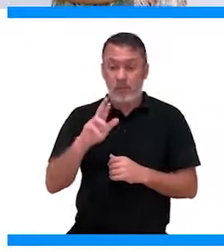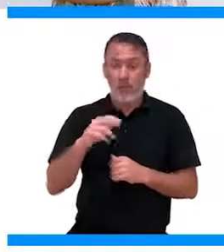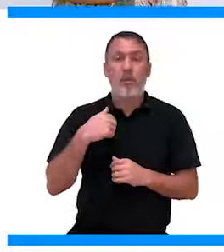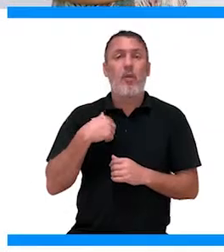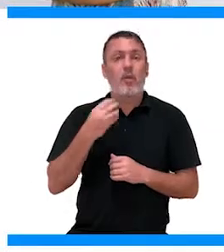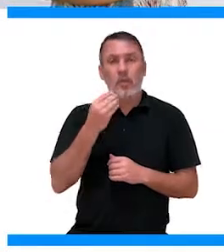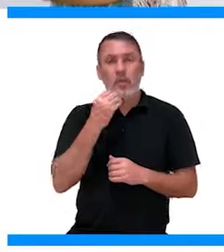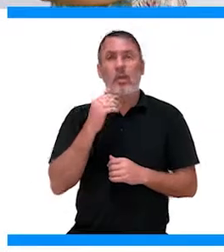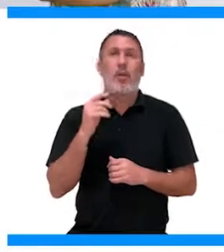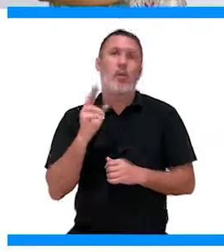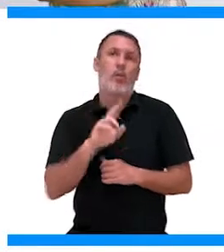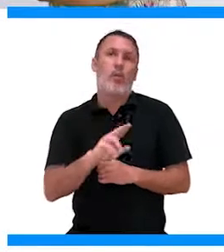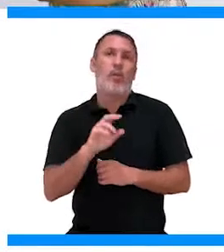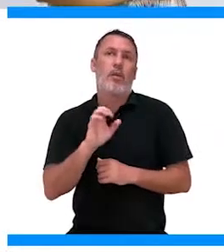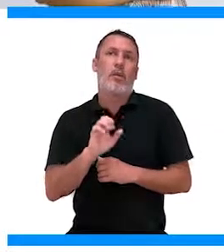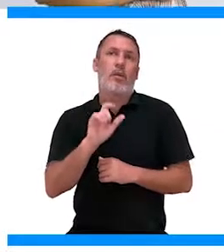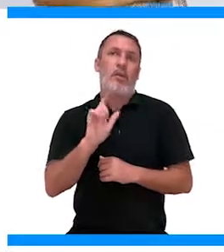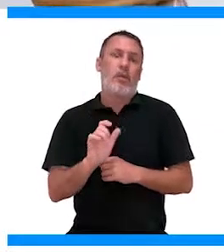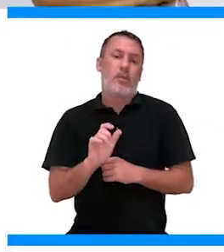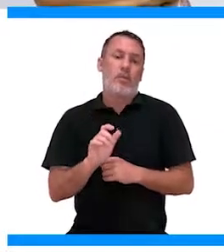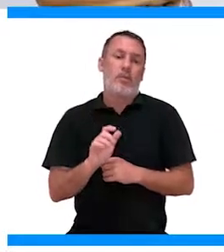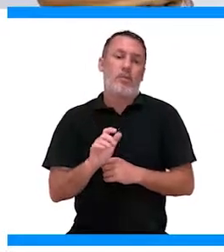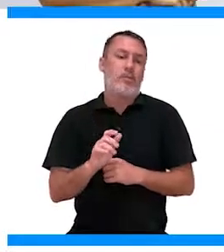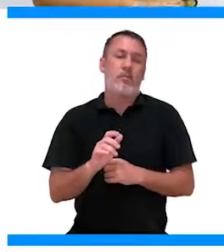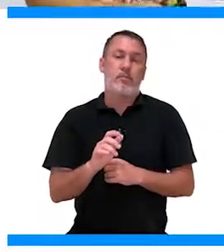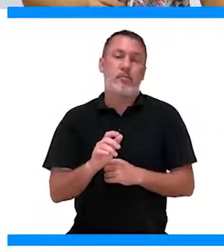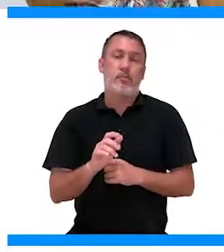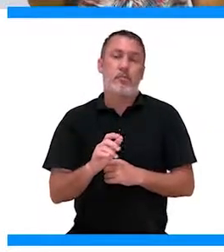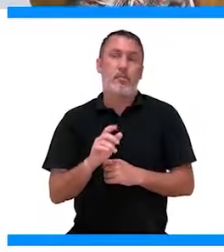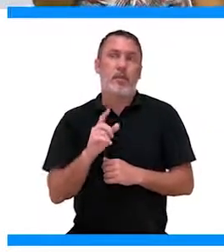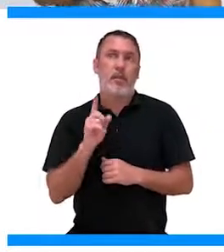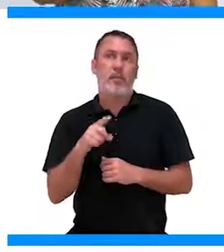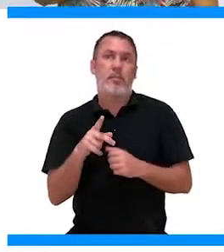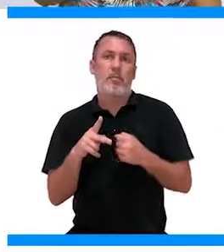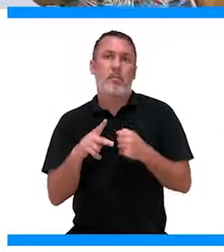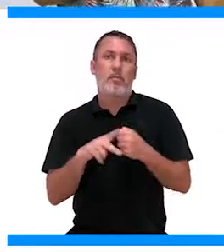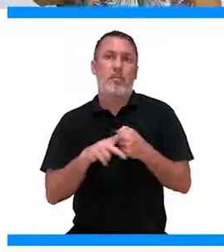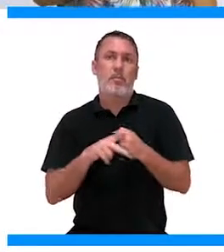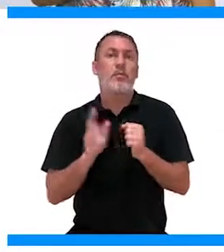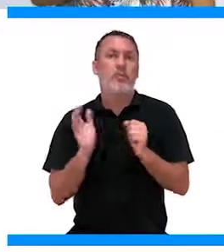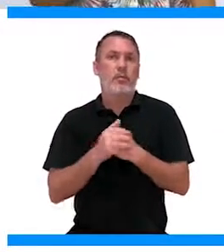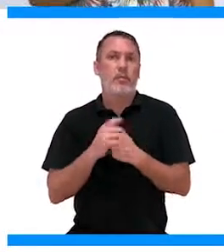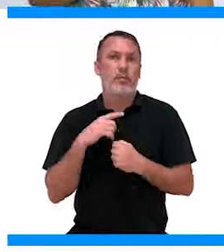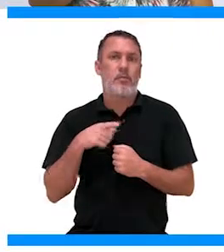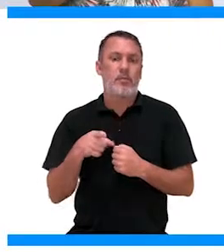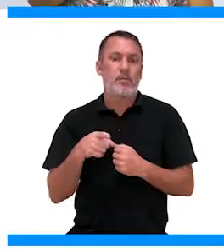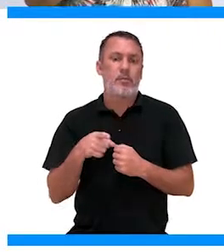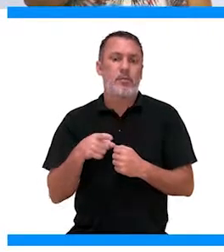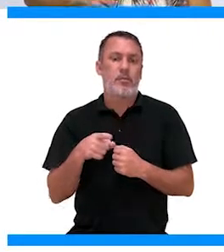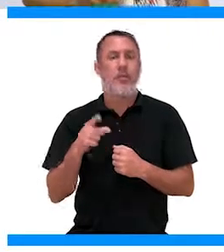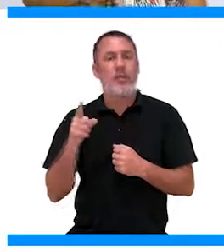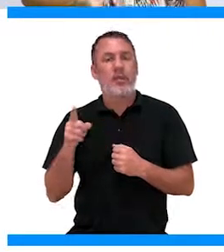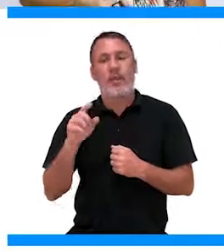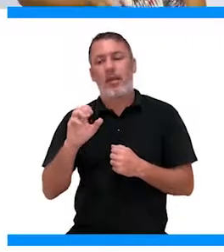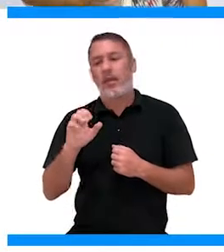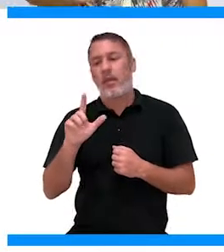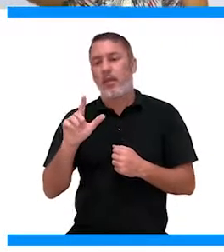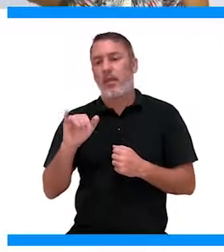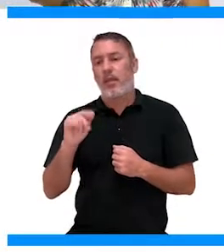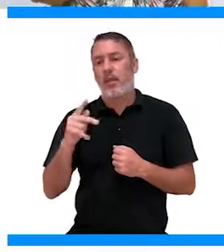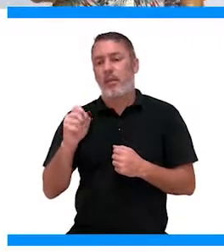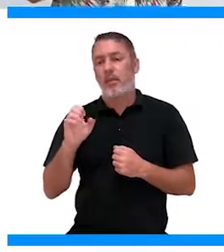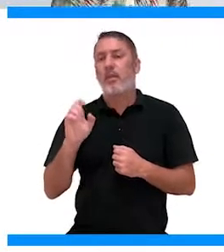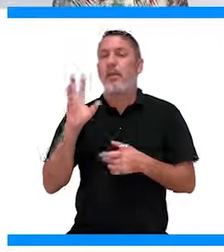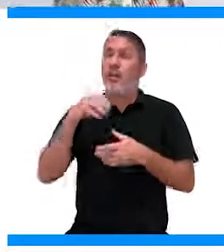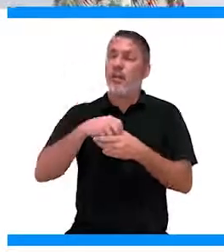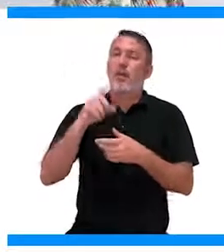ele começou a comer ou ele. Então eu tenho ali um pronome que está escondido. E a elipse é exatamente